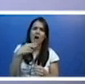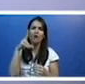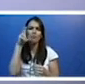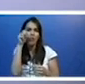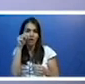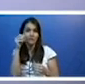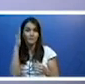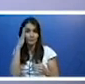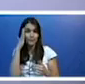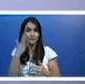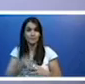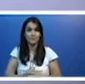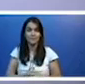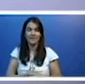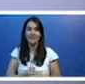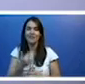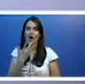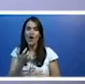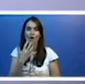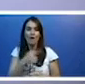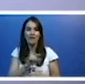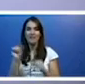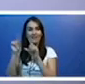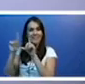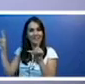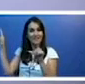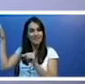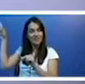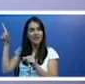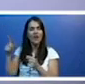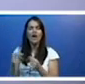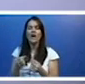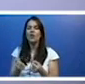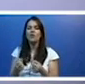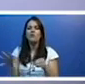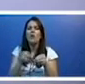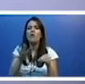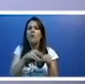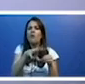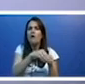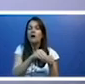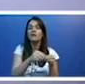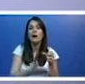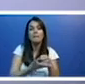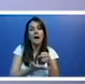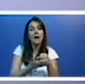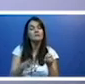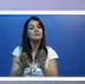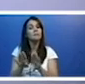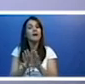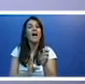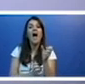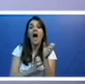também. Então, essas cores da foto, né, elas indicam, então, aí a concentração dessas bases e desses ácidos.